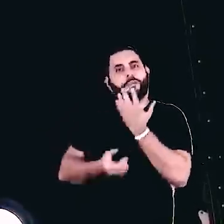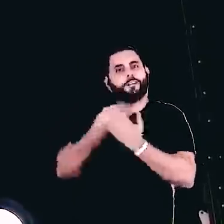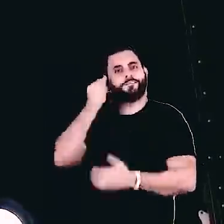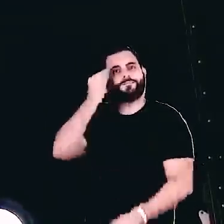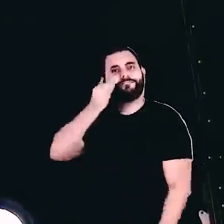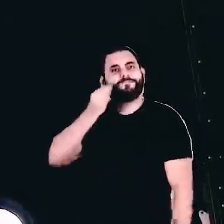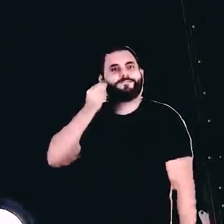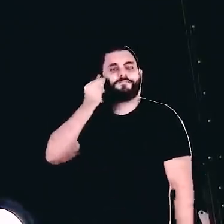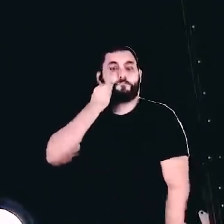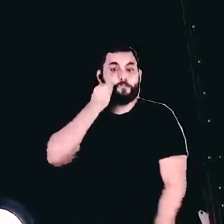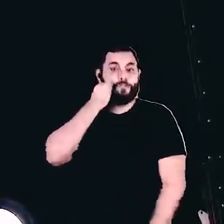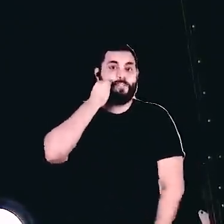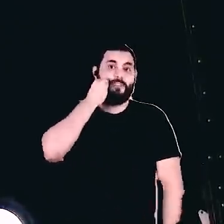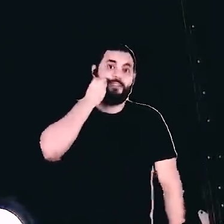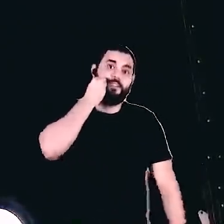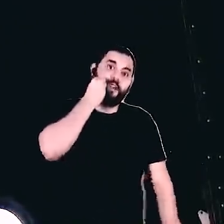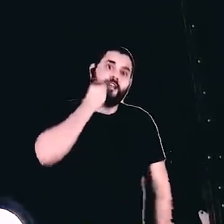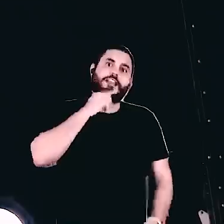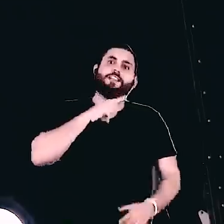a oportunidade de ser um